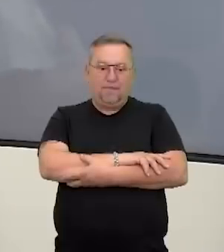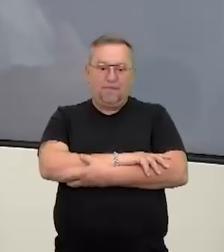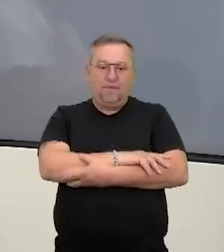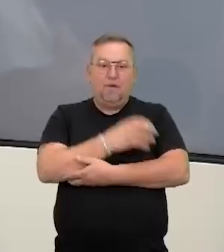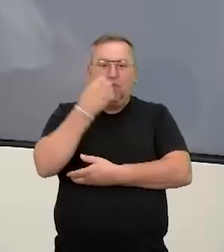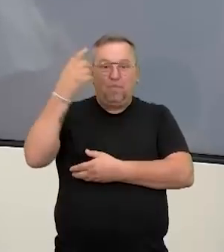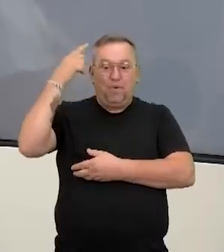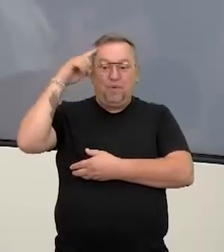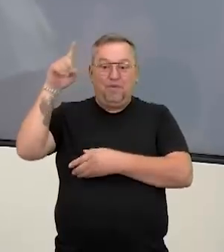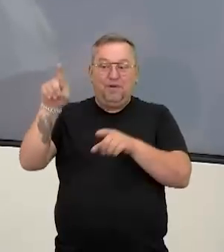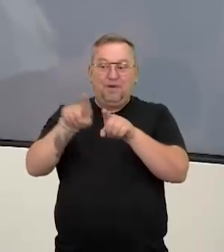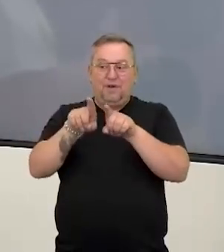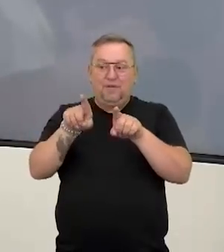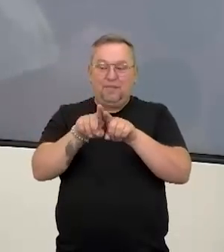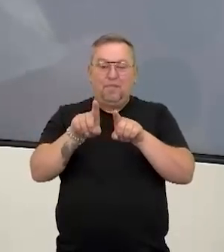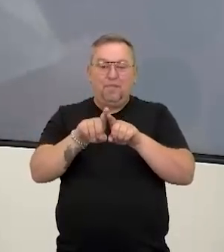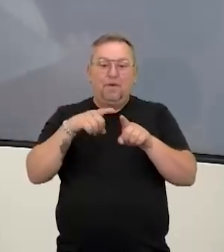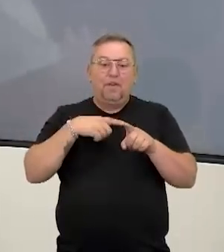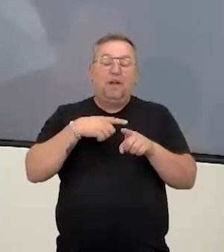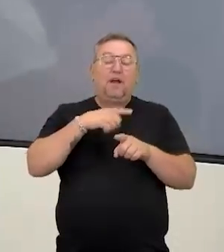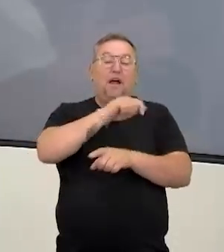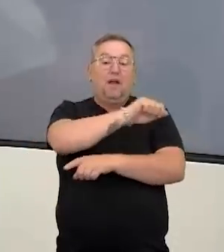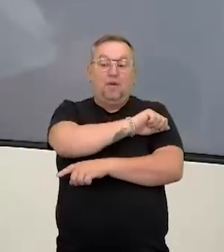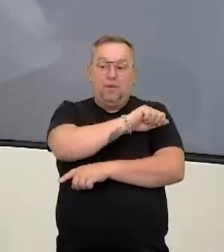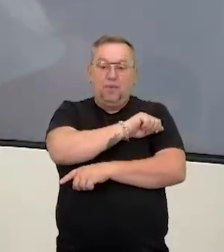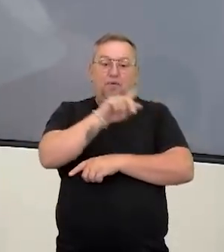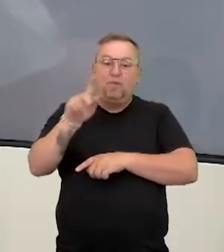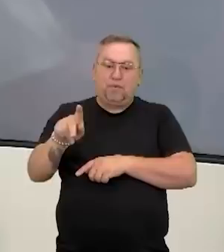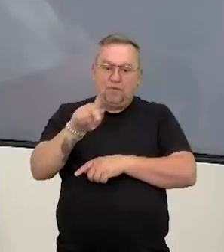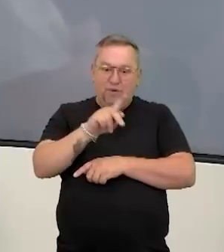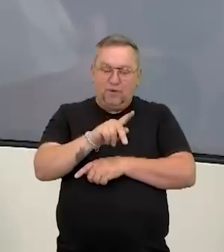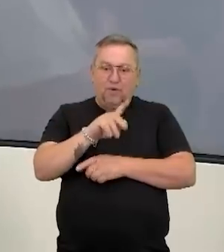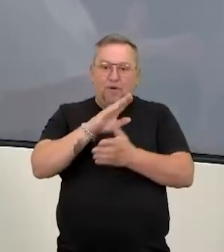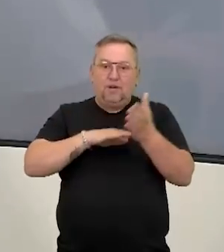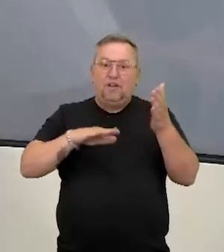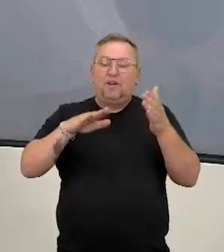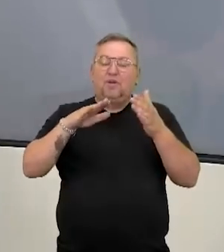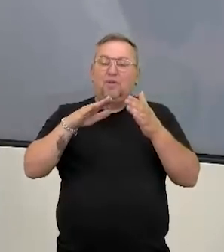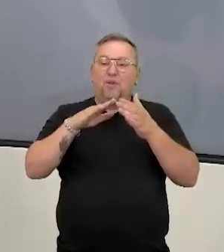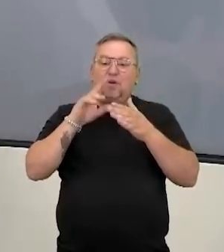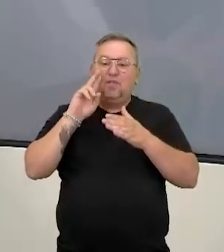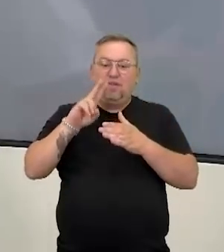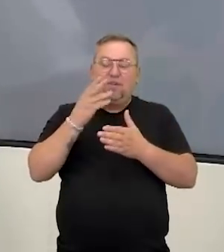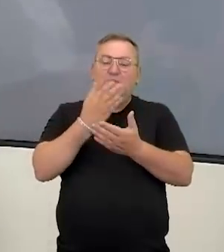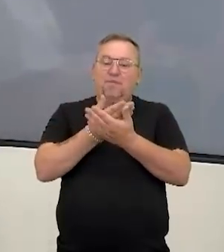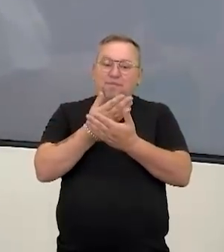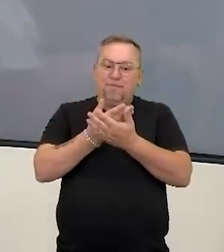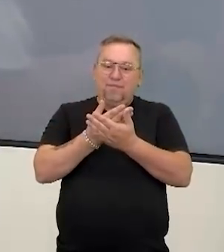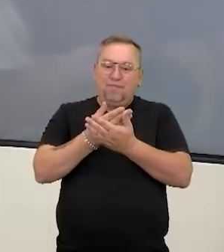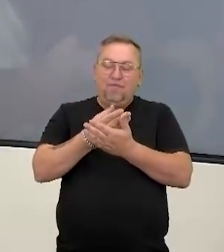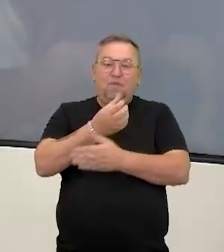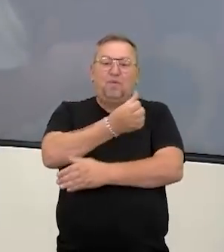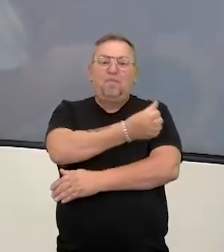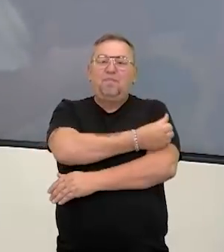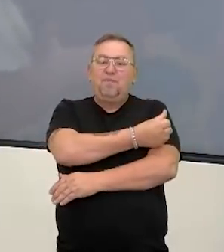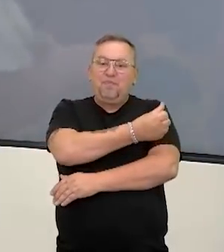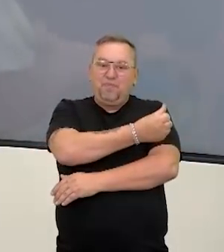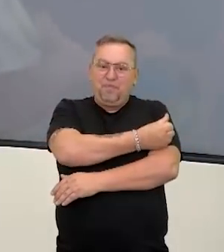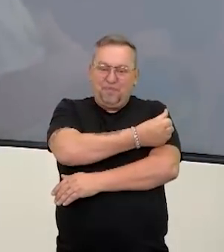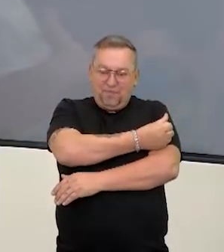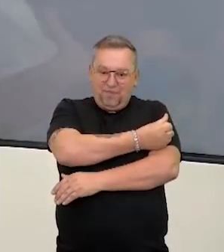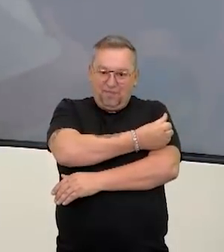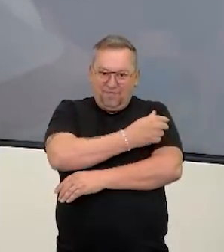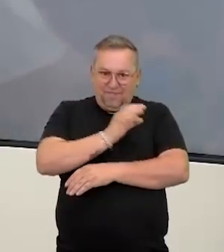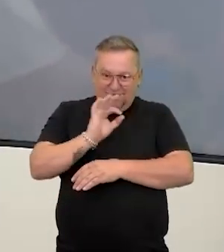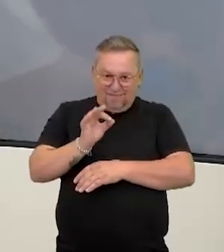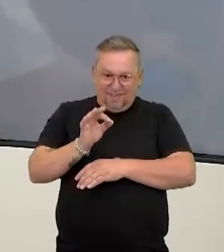Bom dia, alunos, professores e a todos que irão acompanhar a mais uma aula dos sextos anos aí do ensino